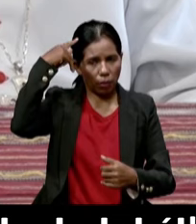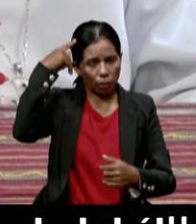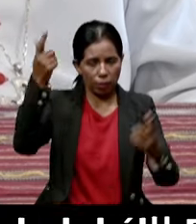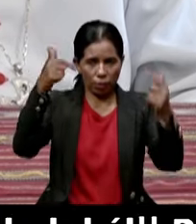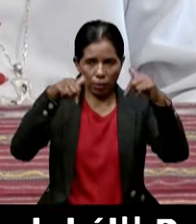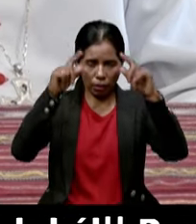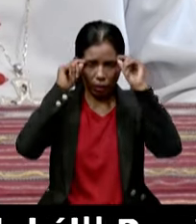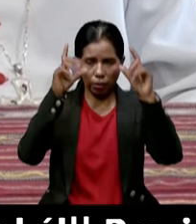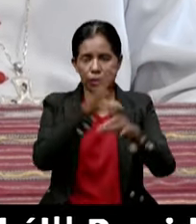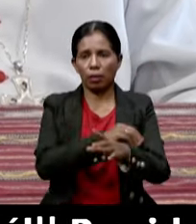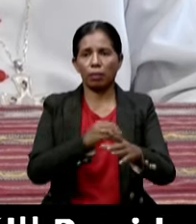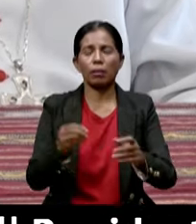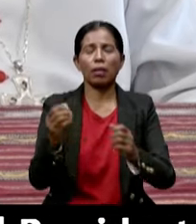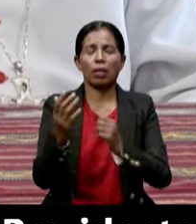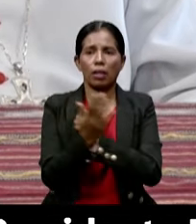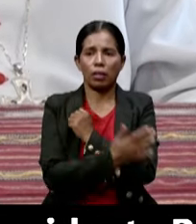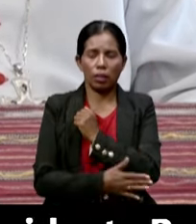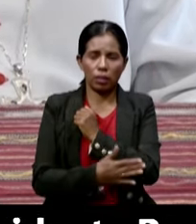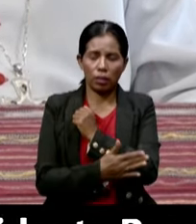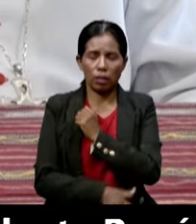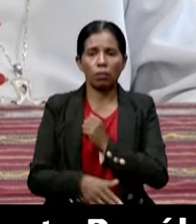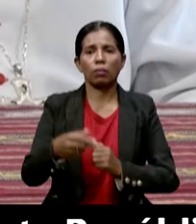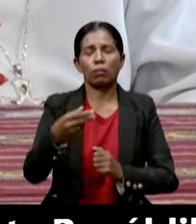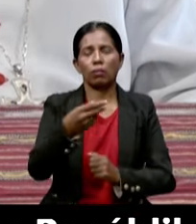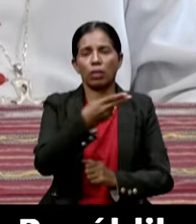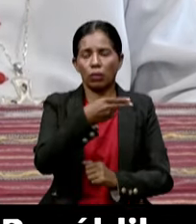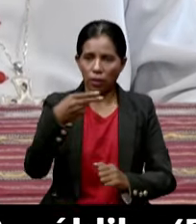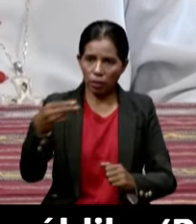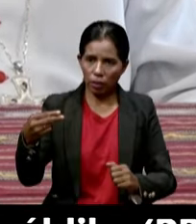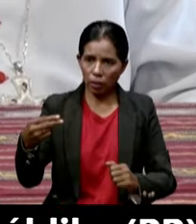em quatro países: Indonésia,